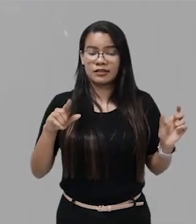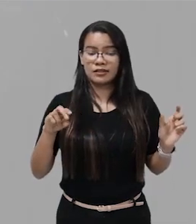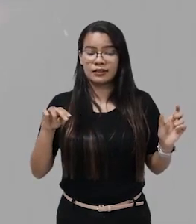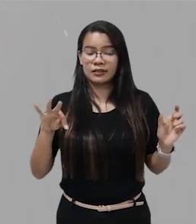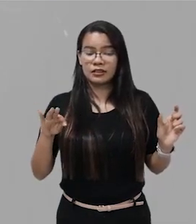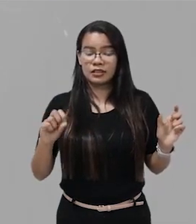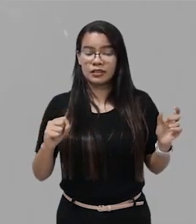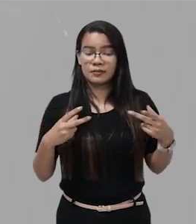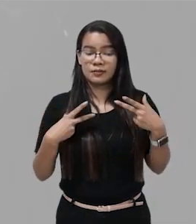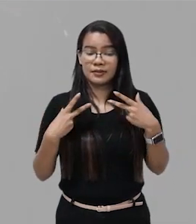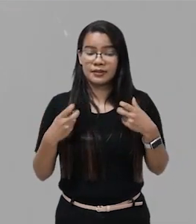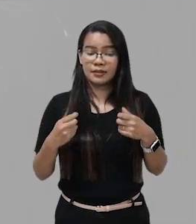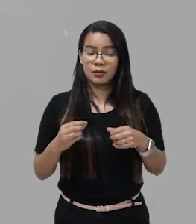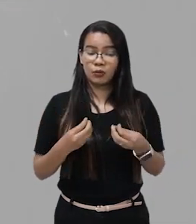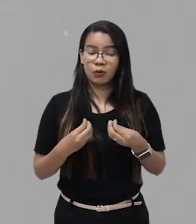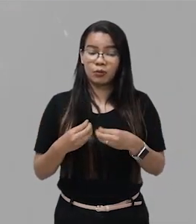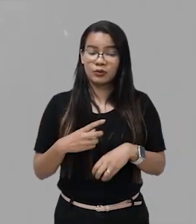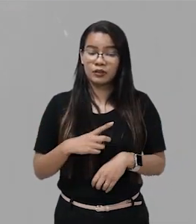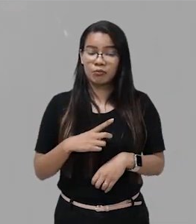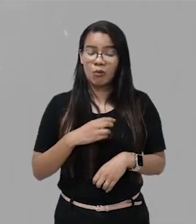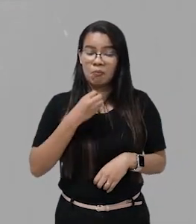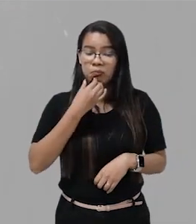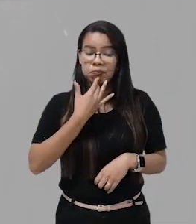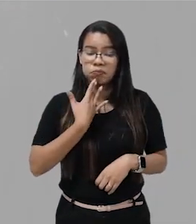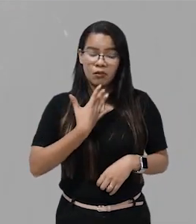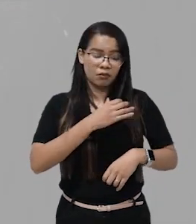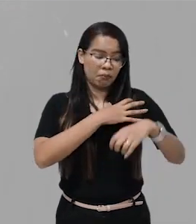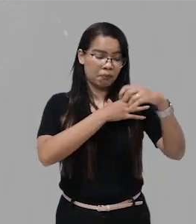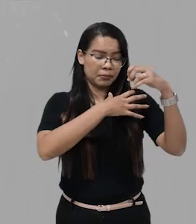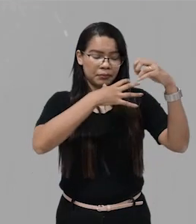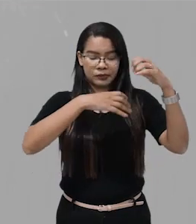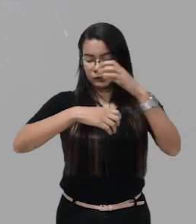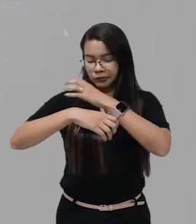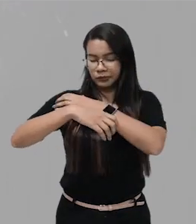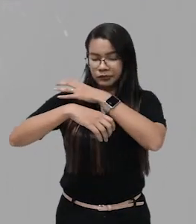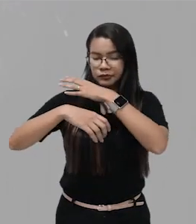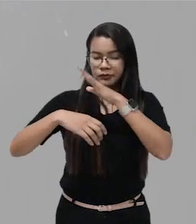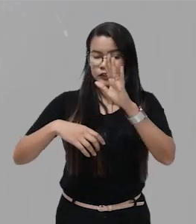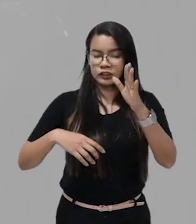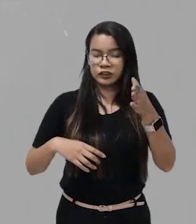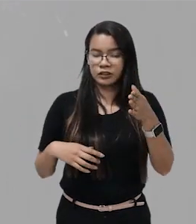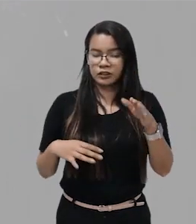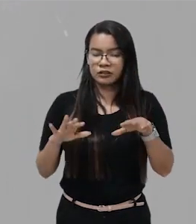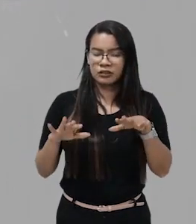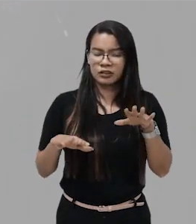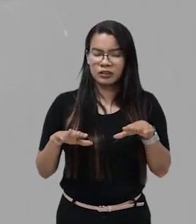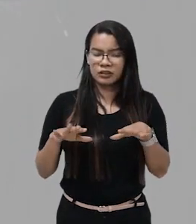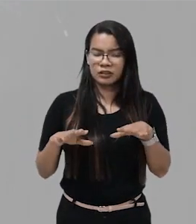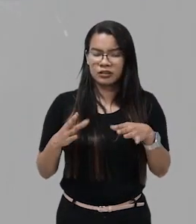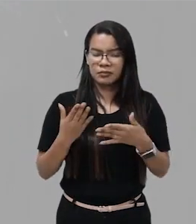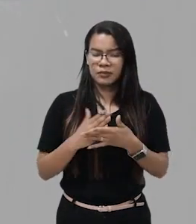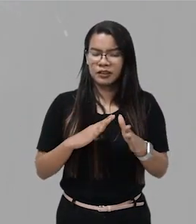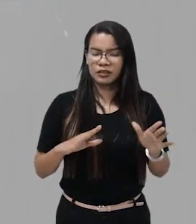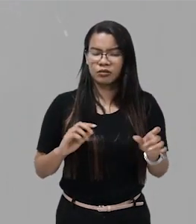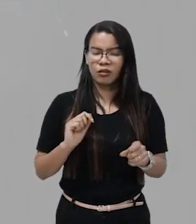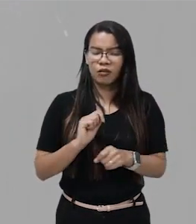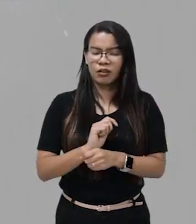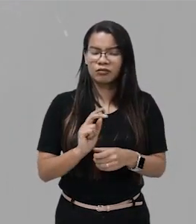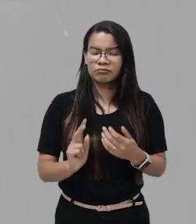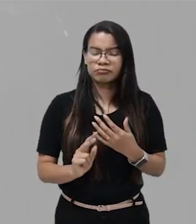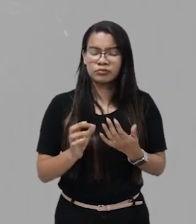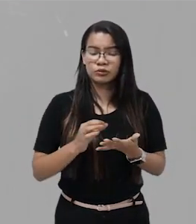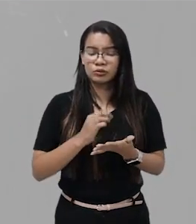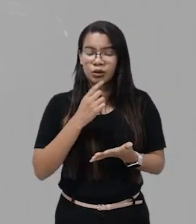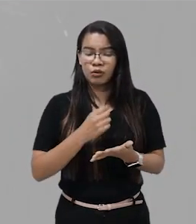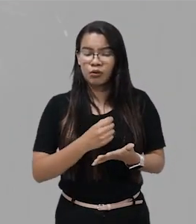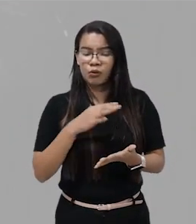massa muscular dela tem uma boa composição de massa muscular. E está aqui, ela acho que já deve ter suspendido o efeito de anabolizantes. E depois que